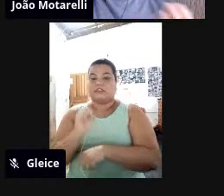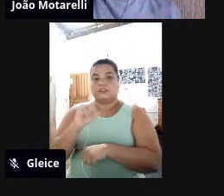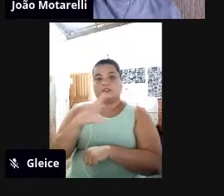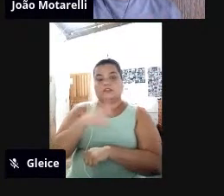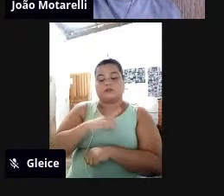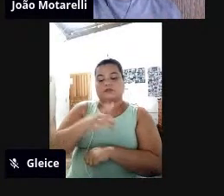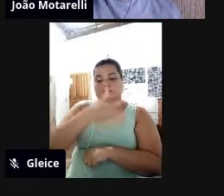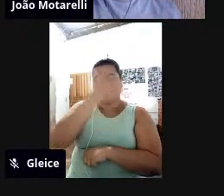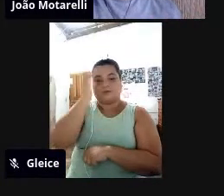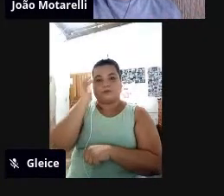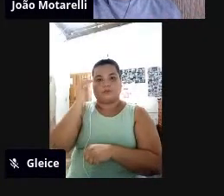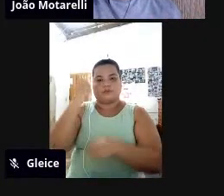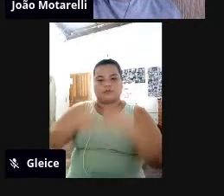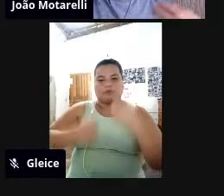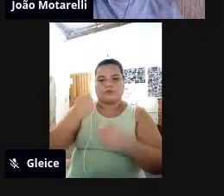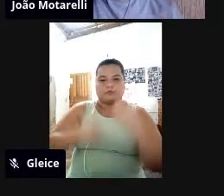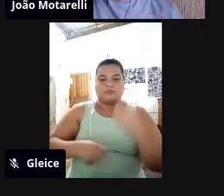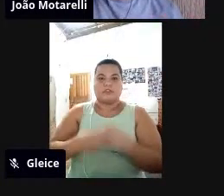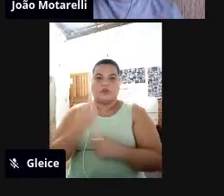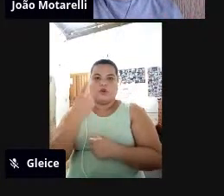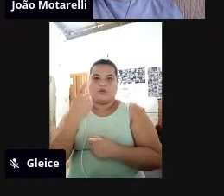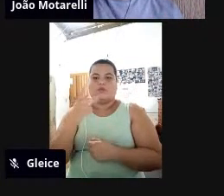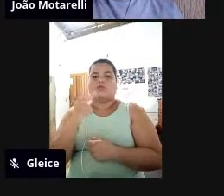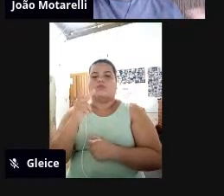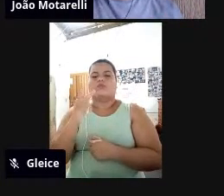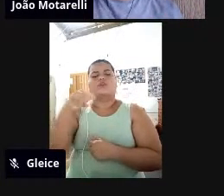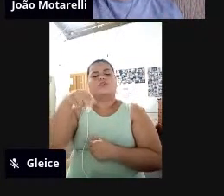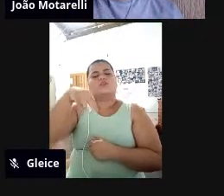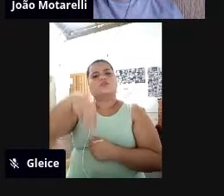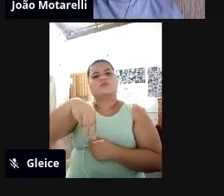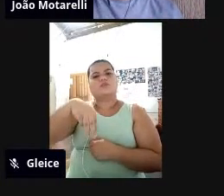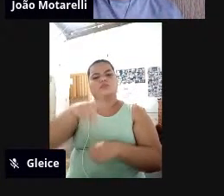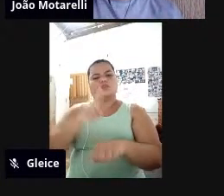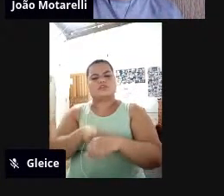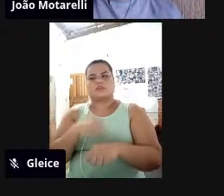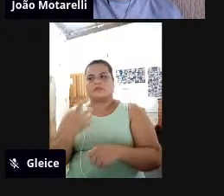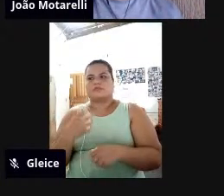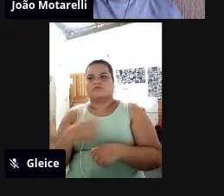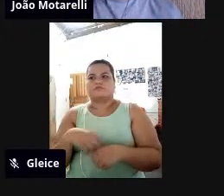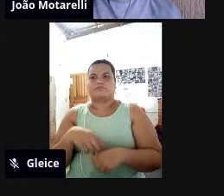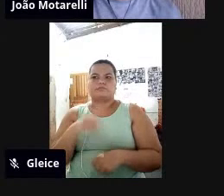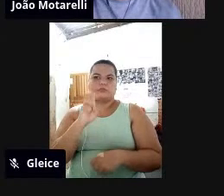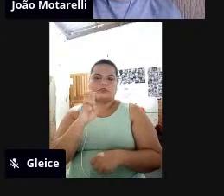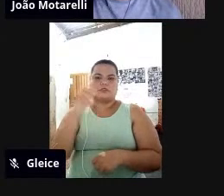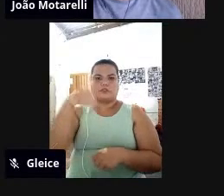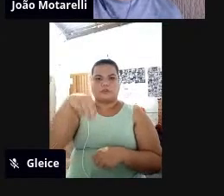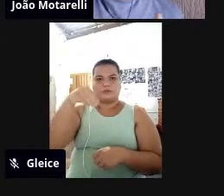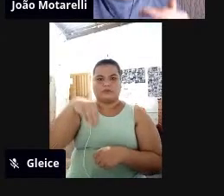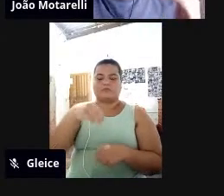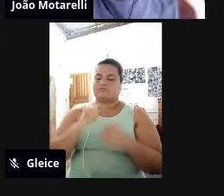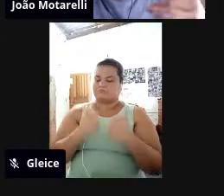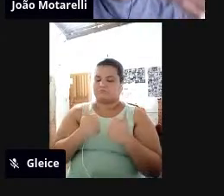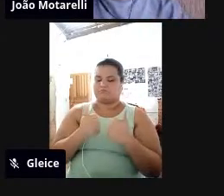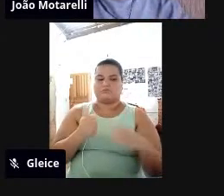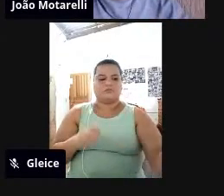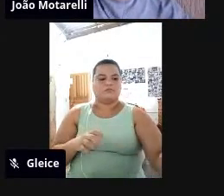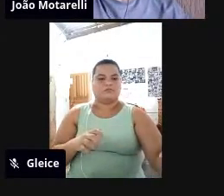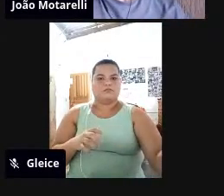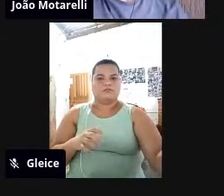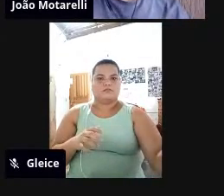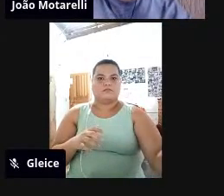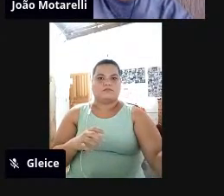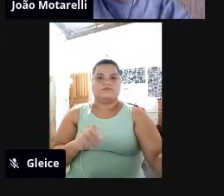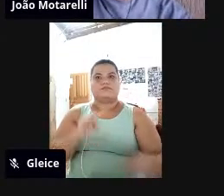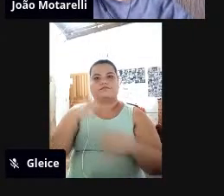perguntar, olha, em 1 quilômetro, você faz em quanto tempo? Em 5 minutos, é o meu pace, beleza? Passou a